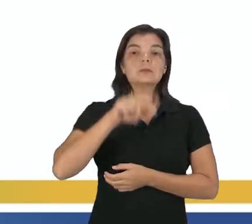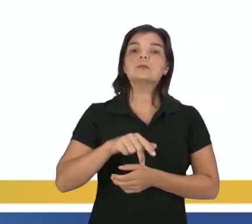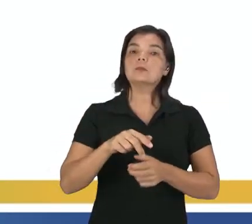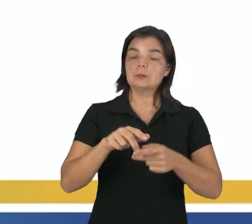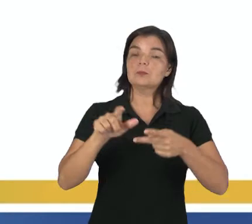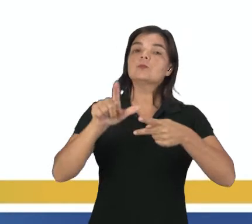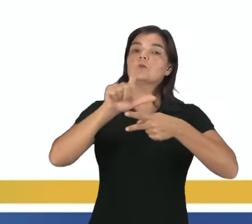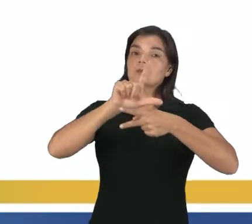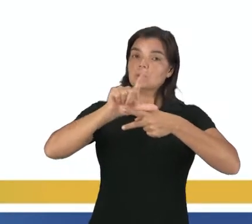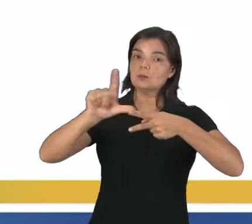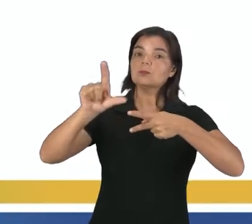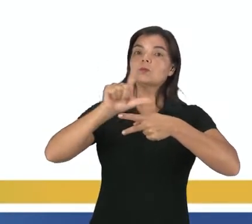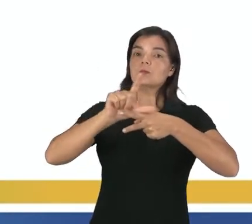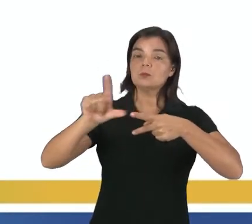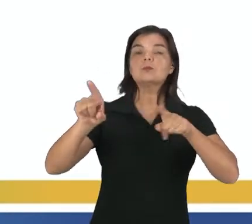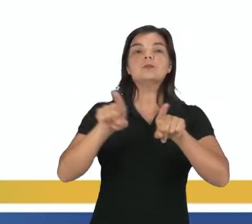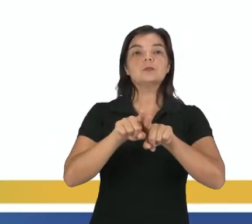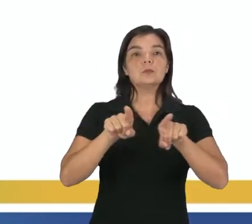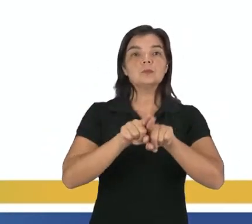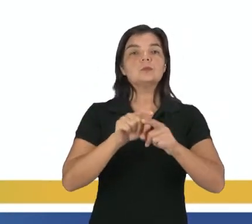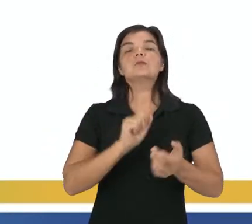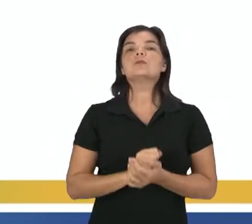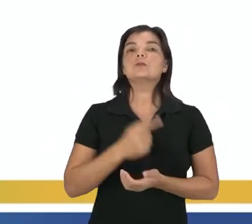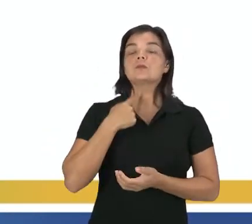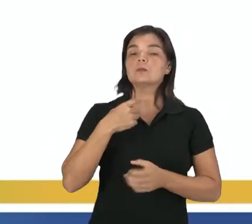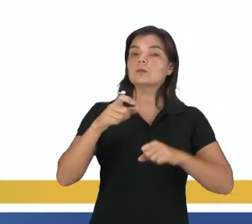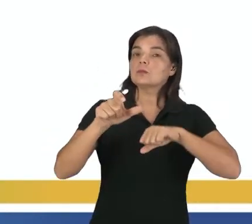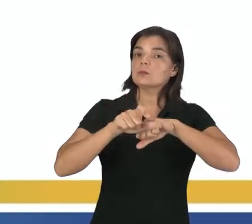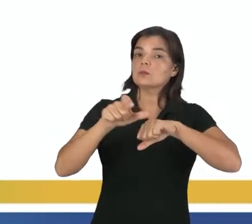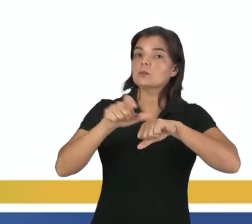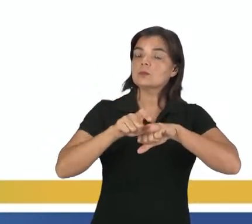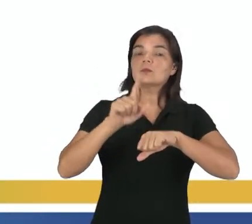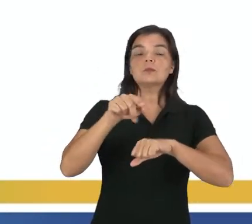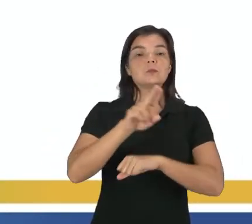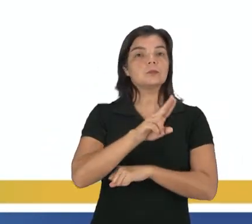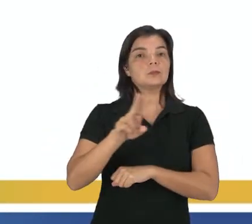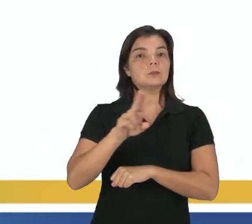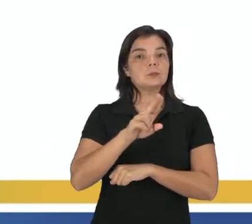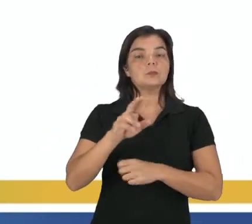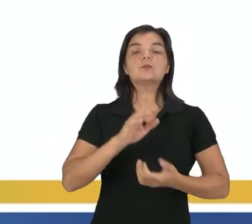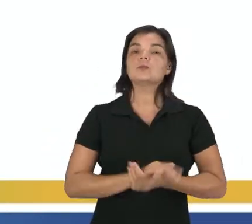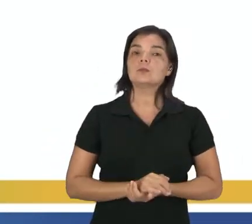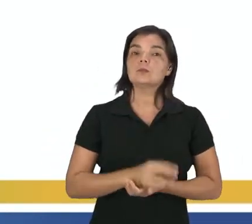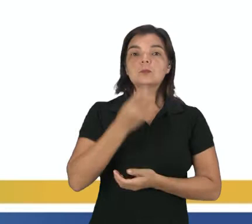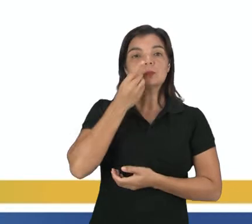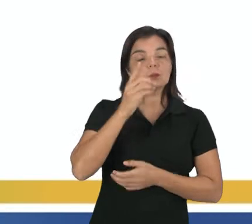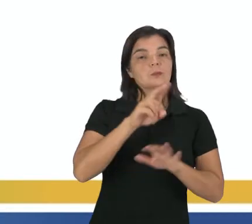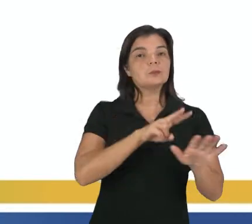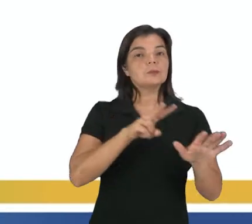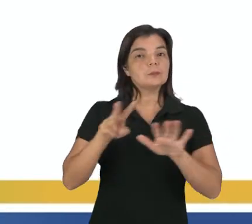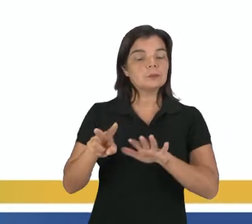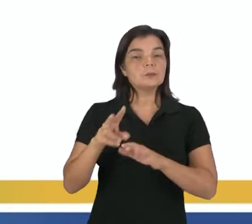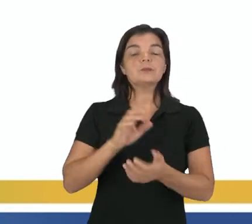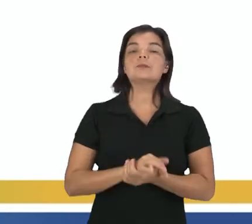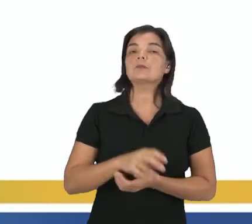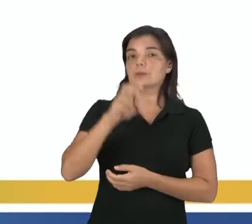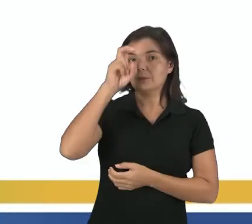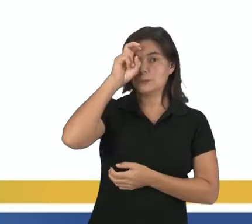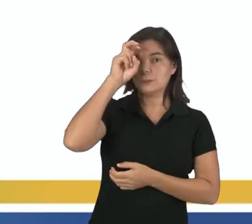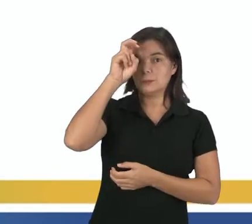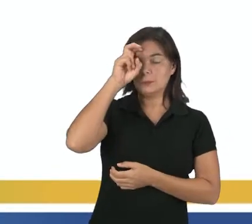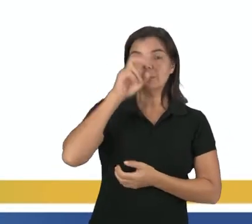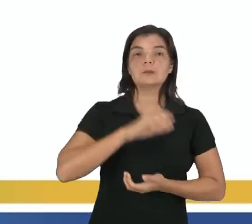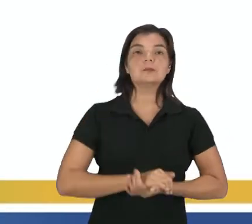plural de quinta-feira. E se trata de um substantivo, porque é um nome do dia da semana,